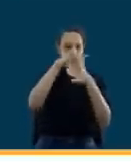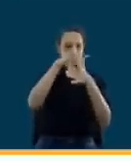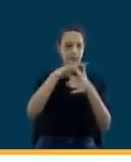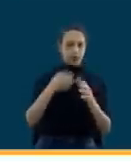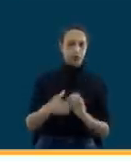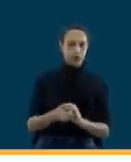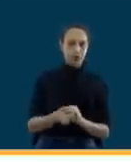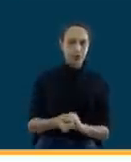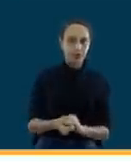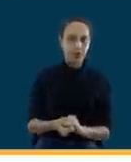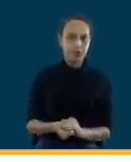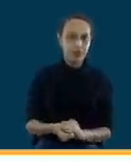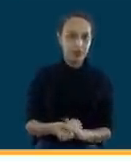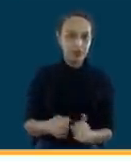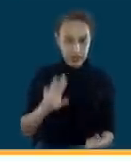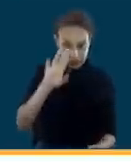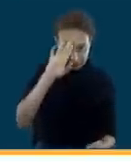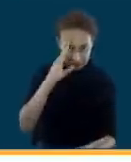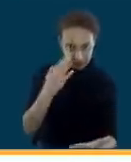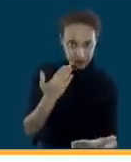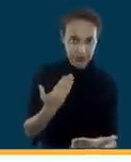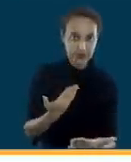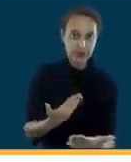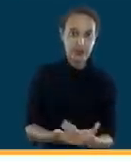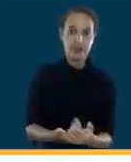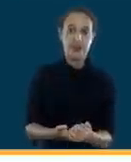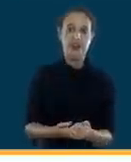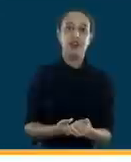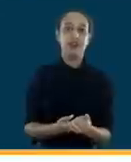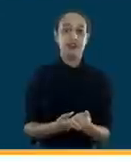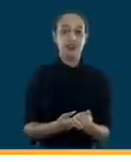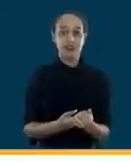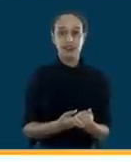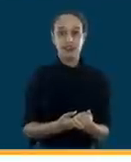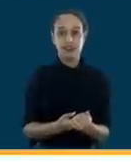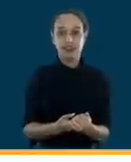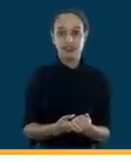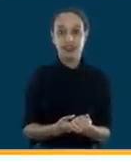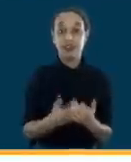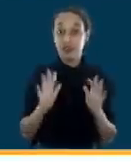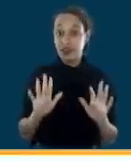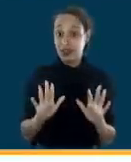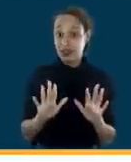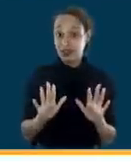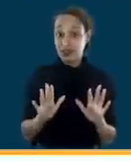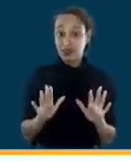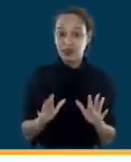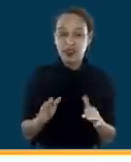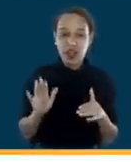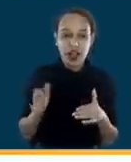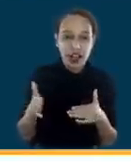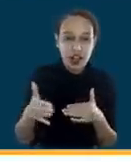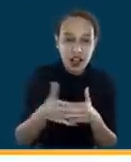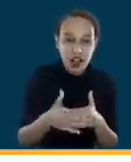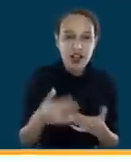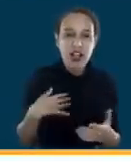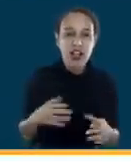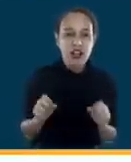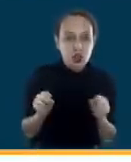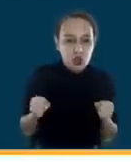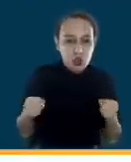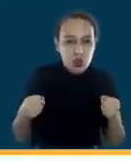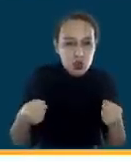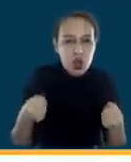sonhos e por isso Célio se revoltou. Mas à frente, cargos públicos assumiu e o